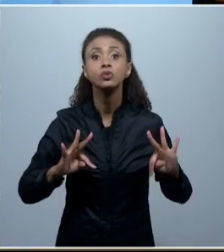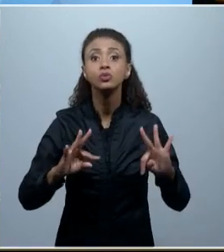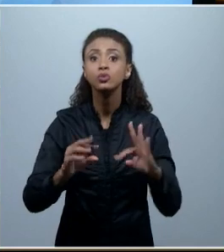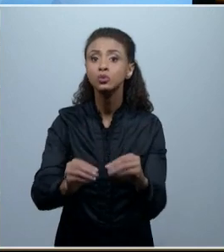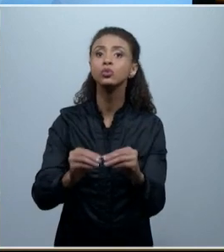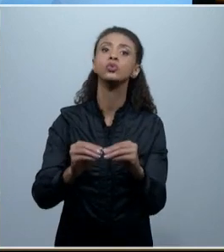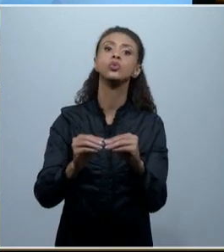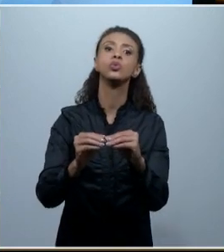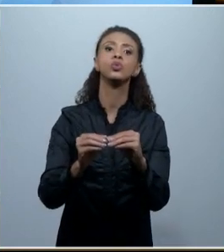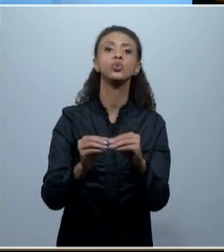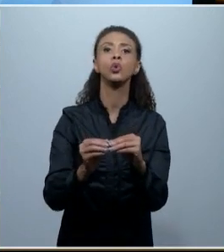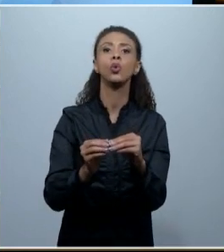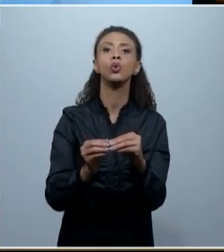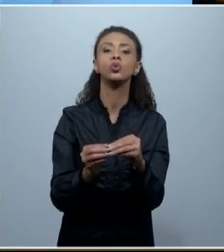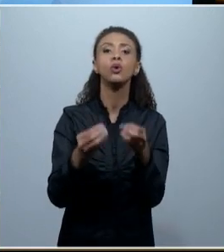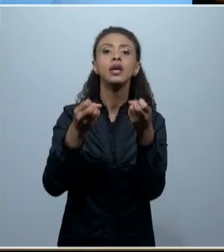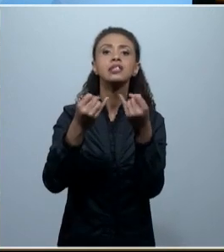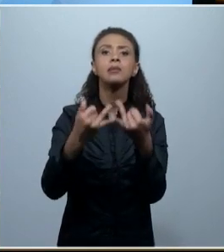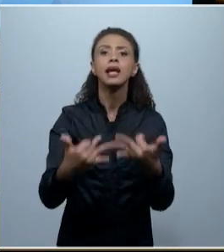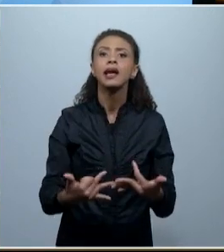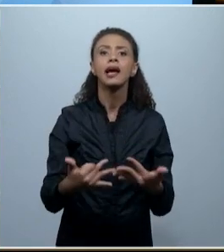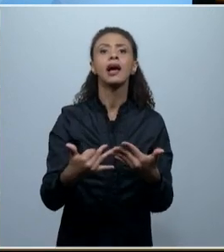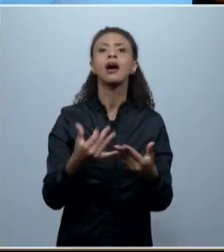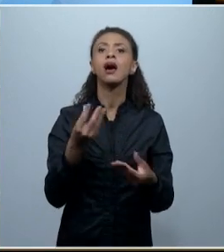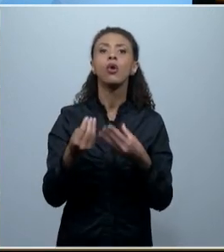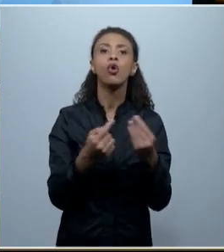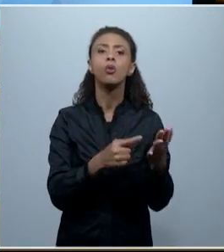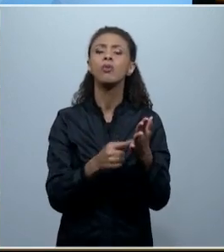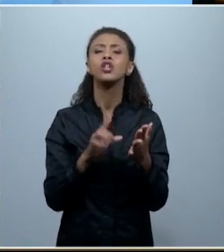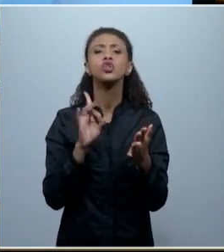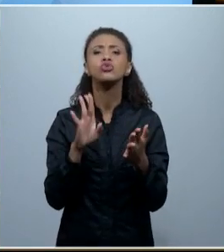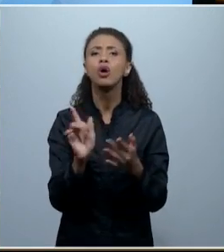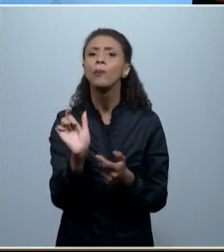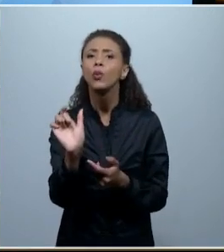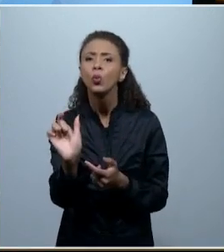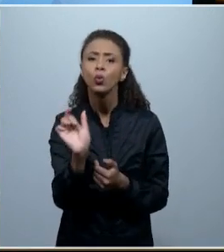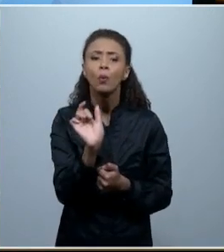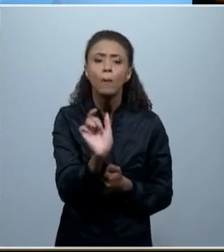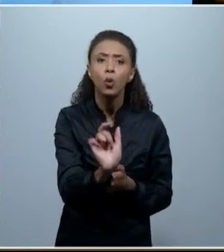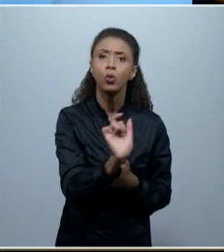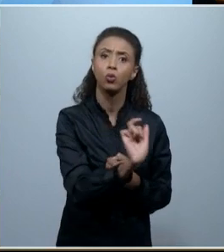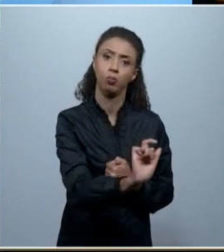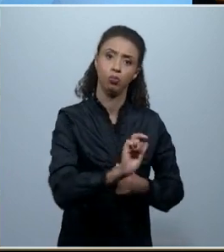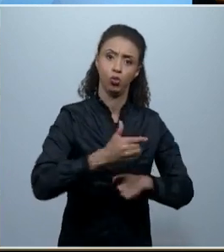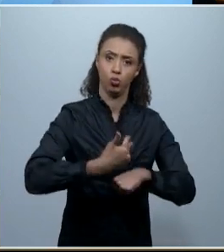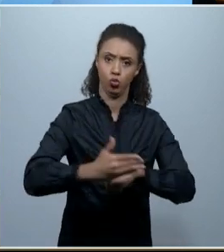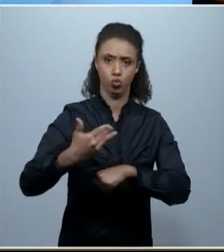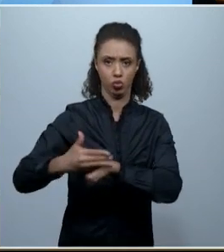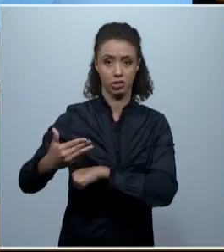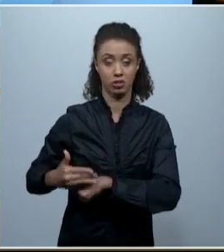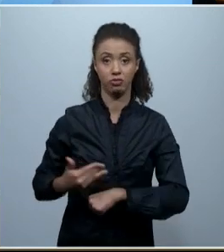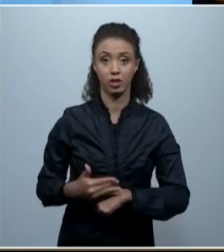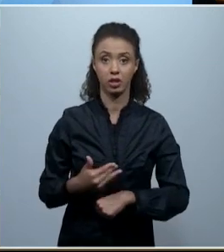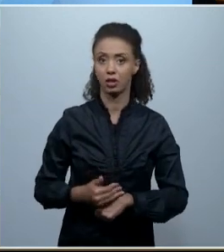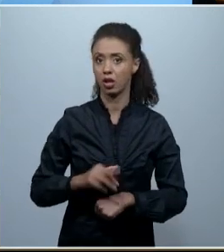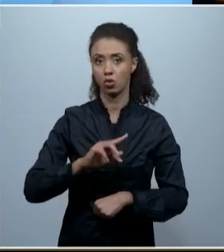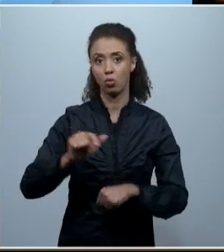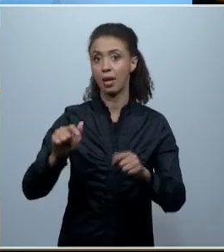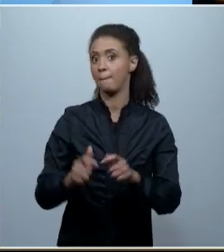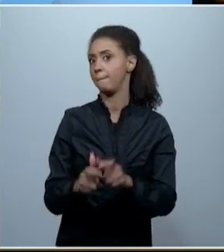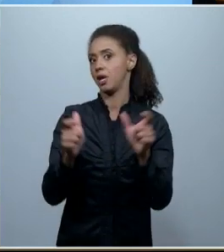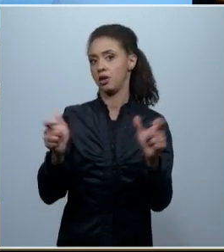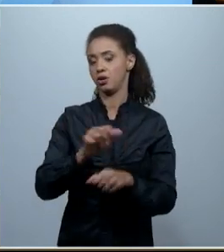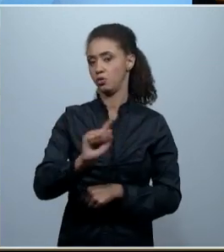a descrever demonstrações tá bom é só uma fração dos nossos exercícios e na verdade não é a maior fração dos nossos exercícios